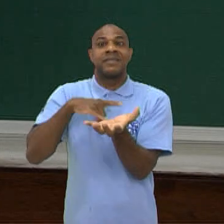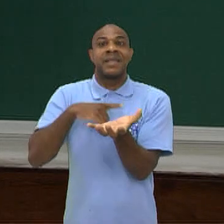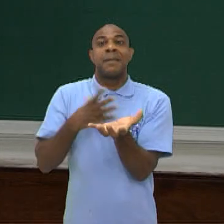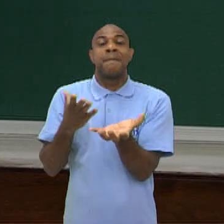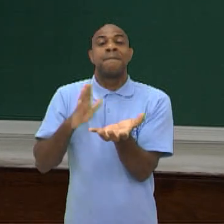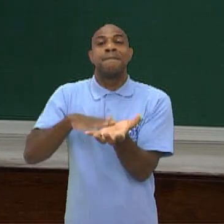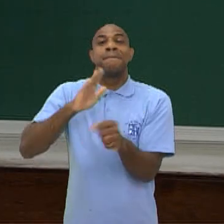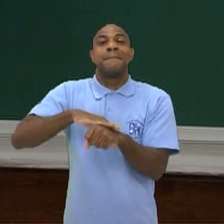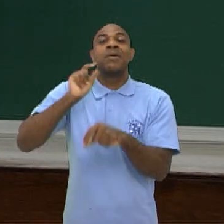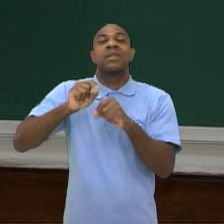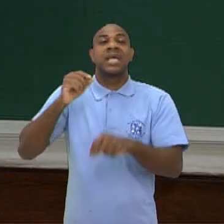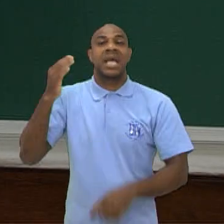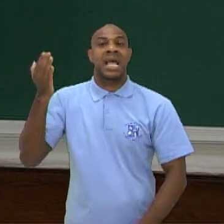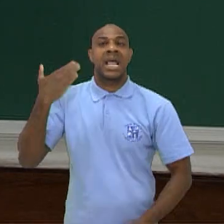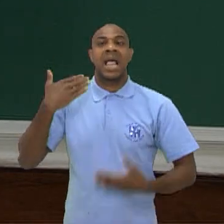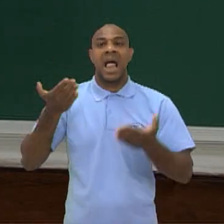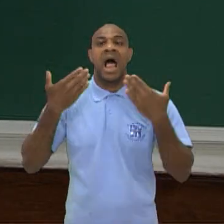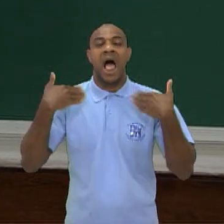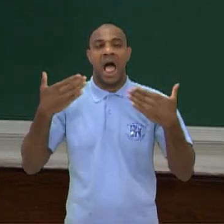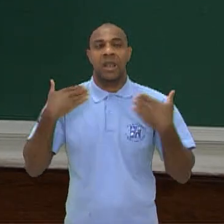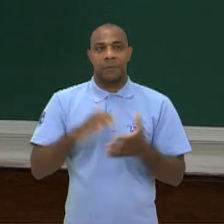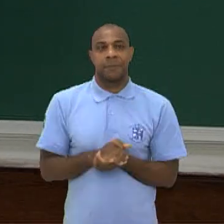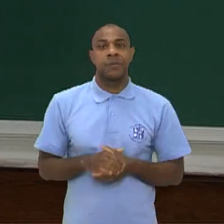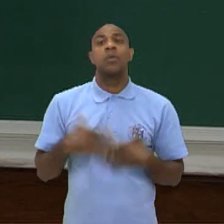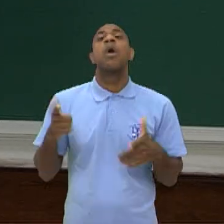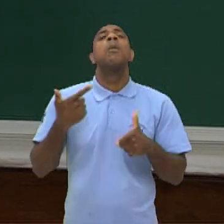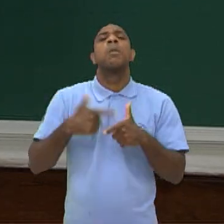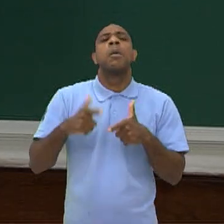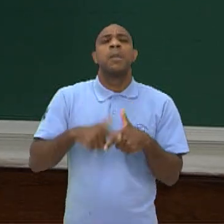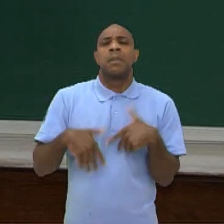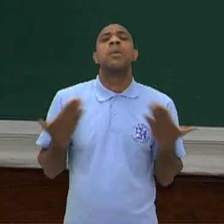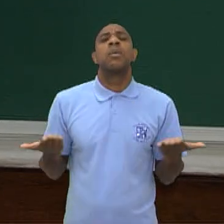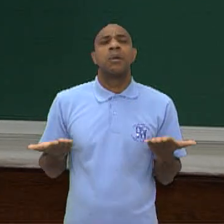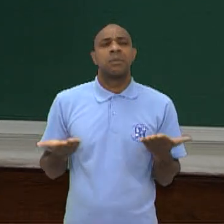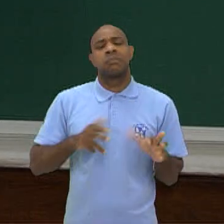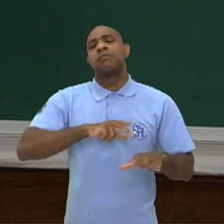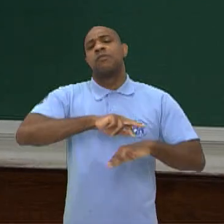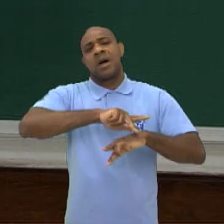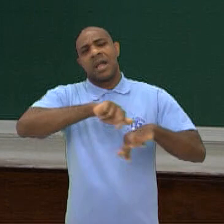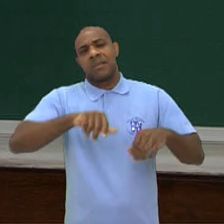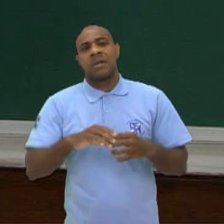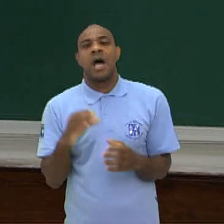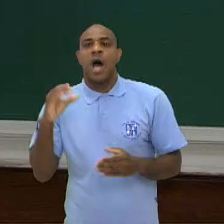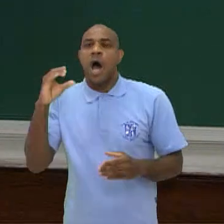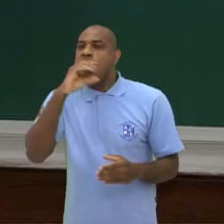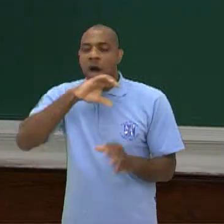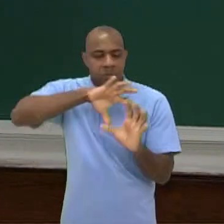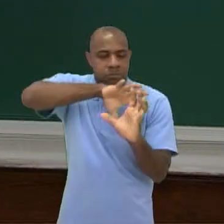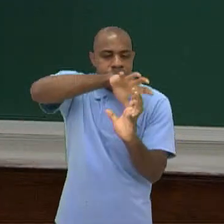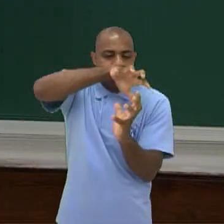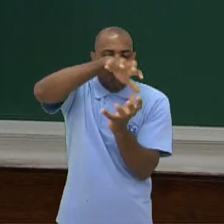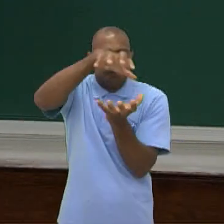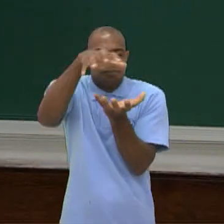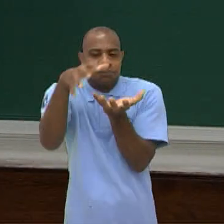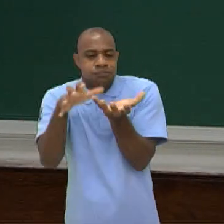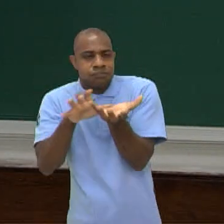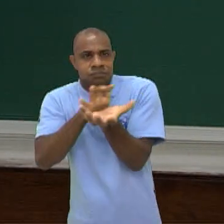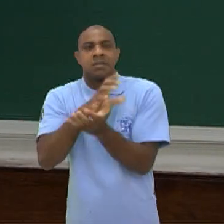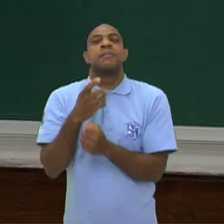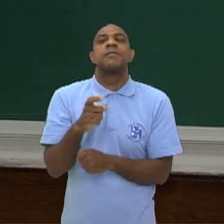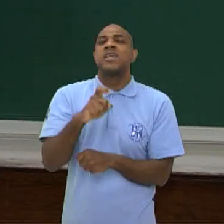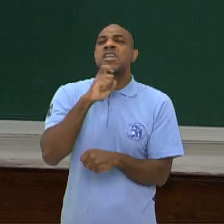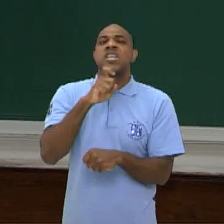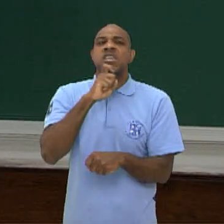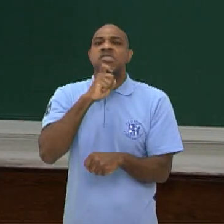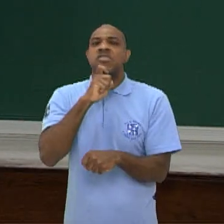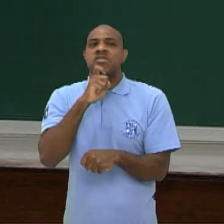ficando cada vez mais quente. Quais são as consequências disso? São várias, né, gente? Aquecimento global. O que mais? Derretimento de